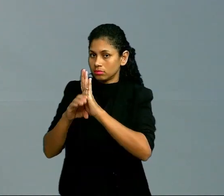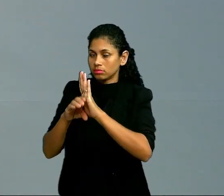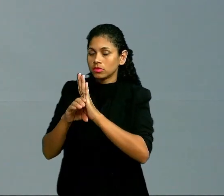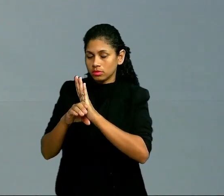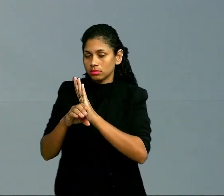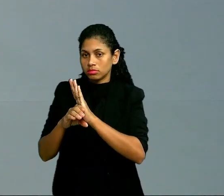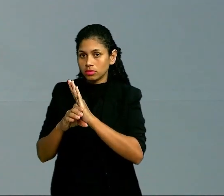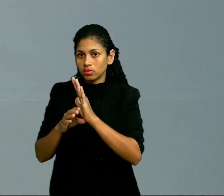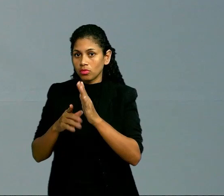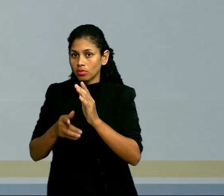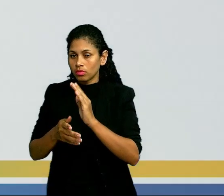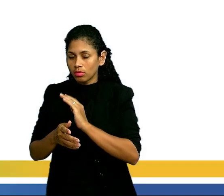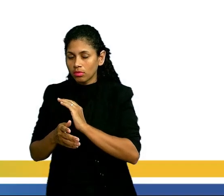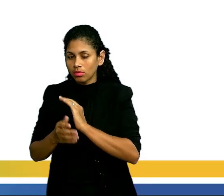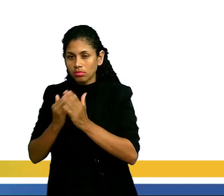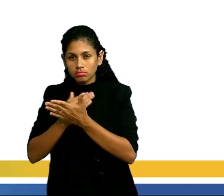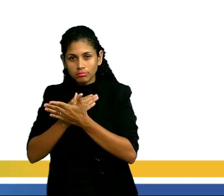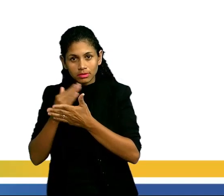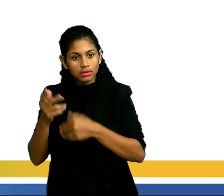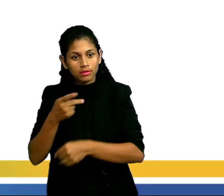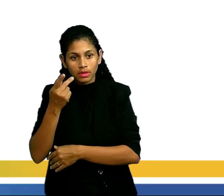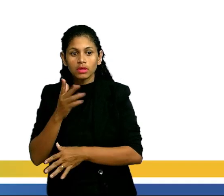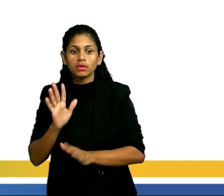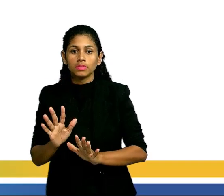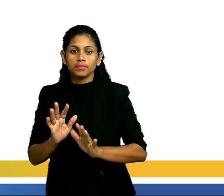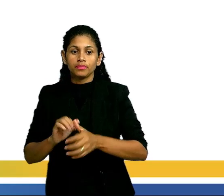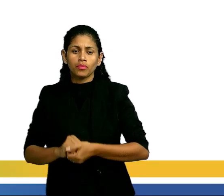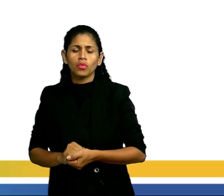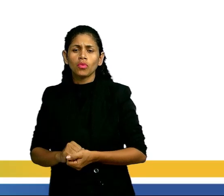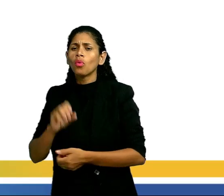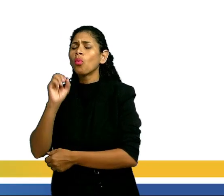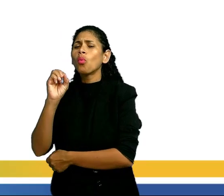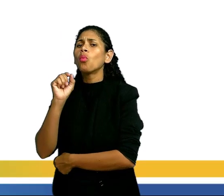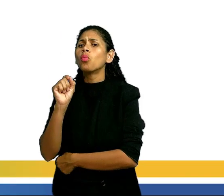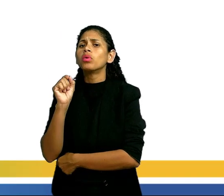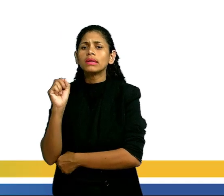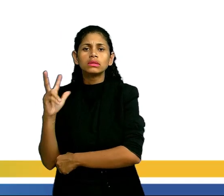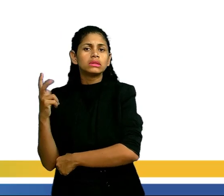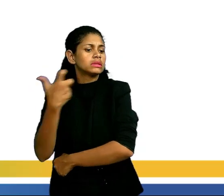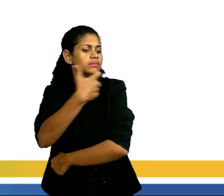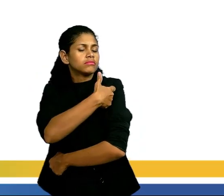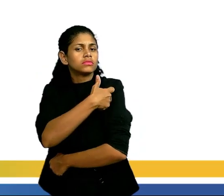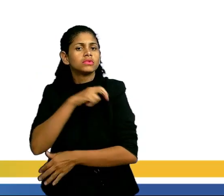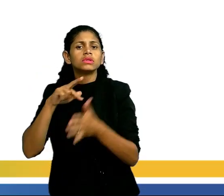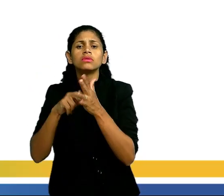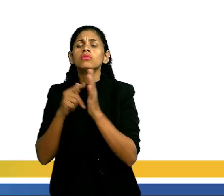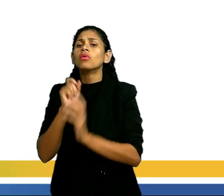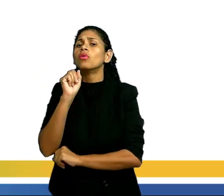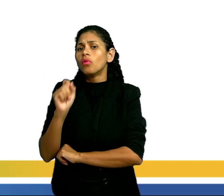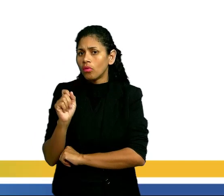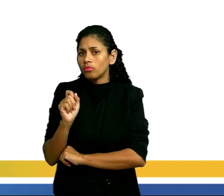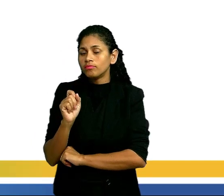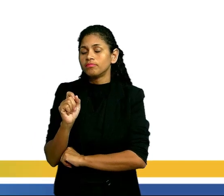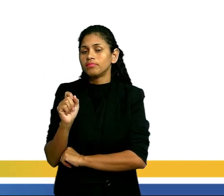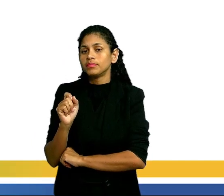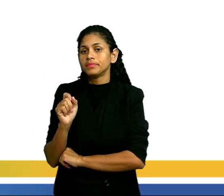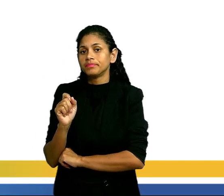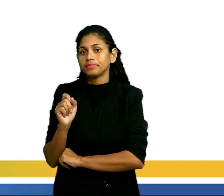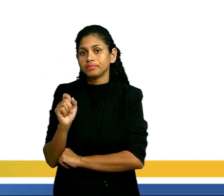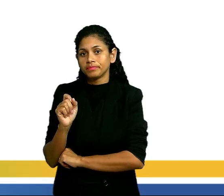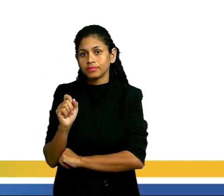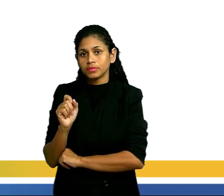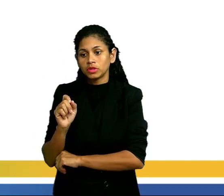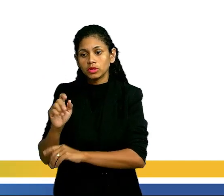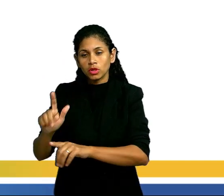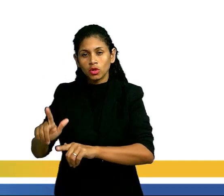gente vai começar a falar a partir de agora, tá? E o que são vacinas? As vacinas são